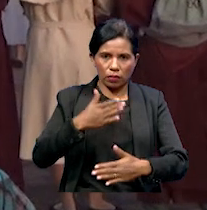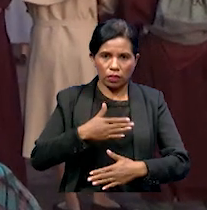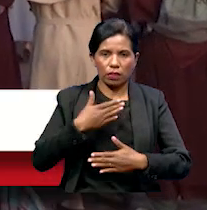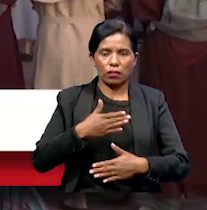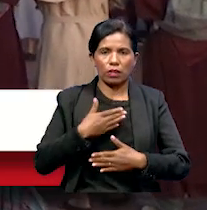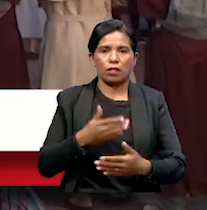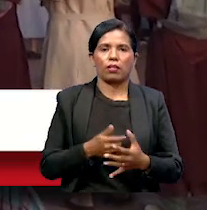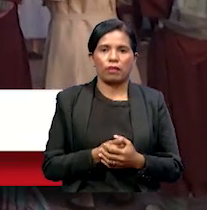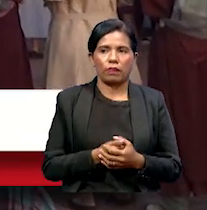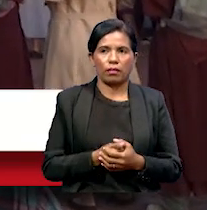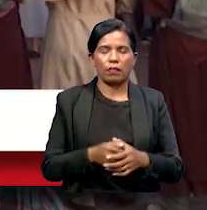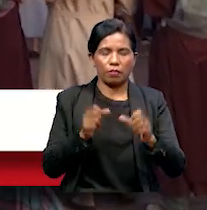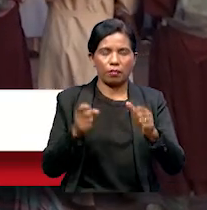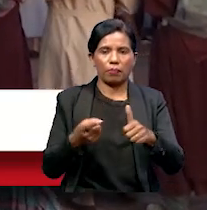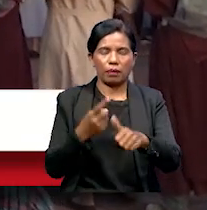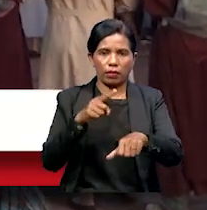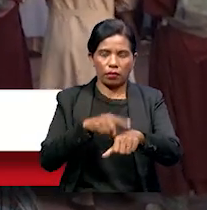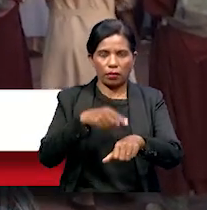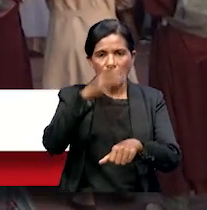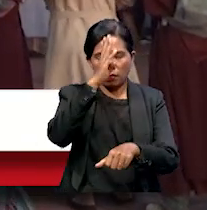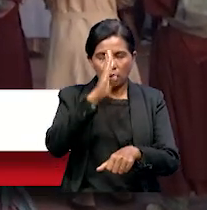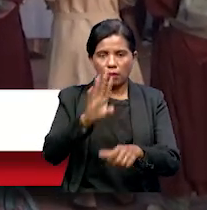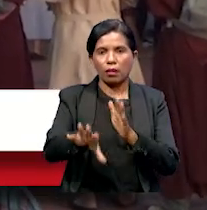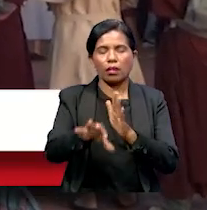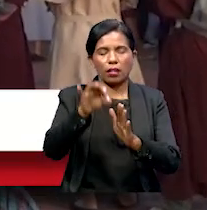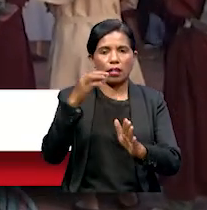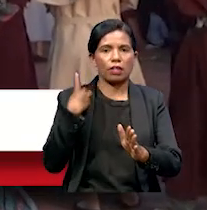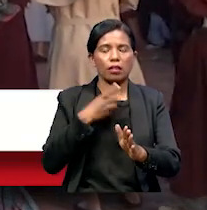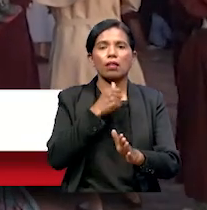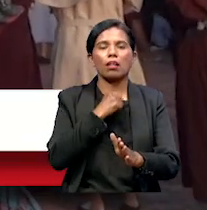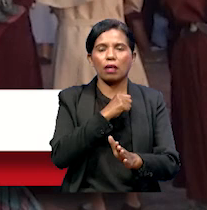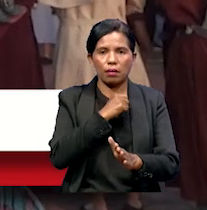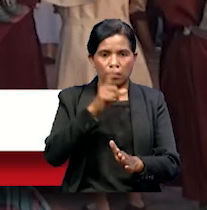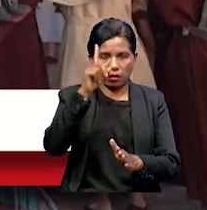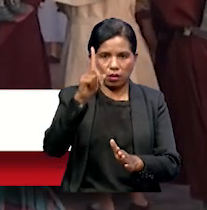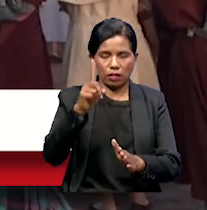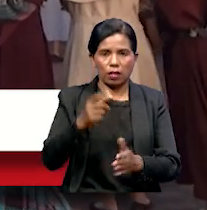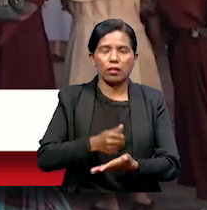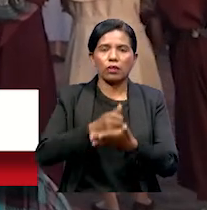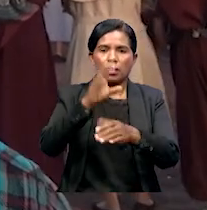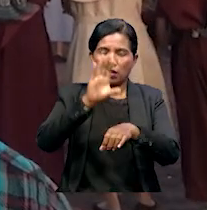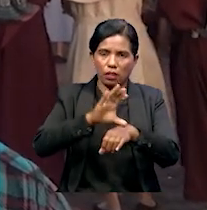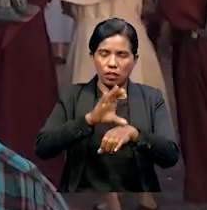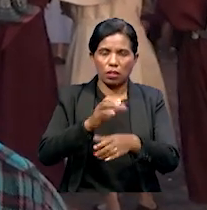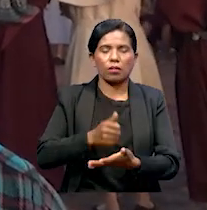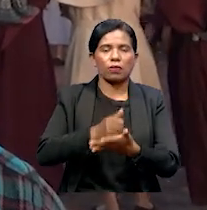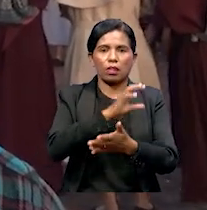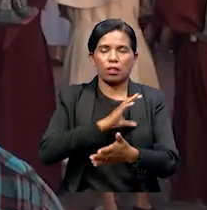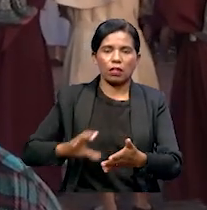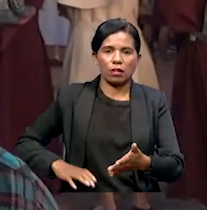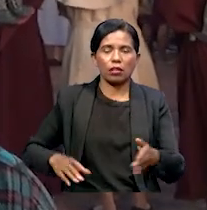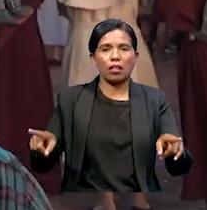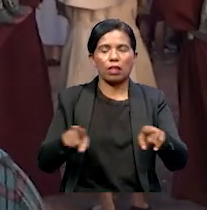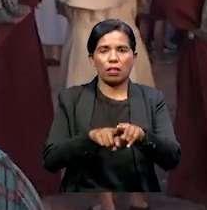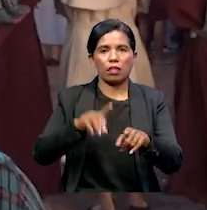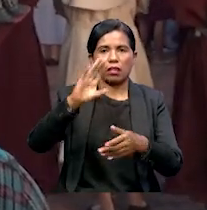orgulho, tamba pela primeira vez na Roma que e tenho viviata nida servir igreja, servir sarani o ensai cardeal